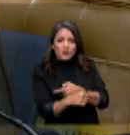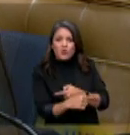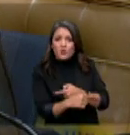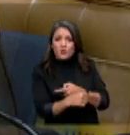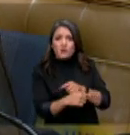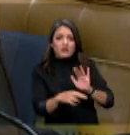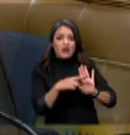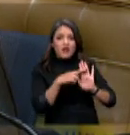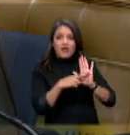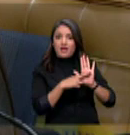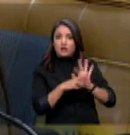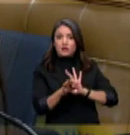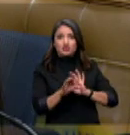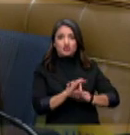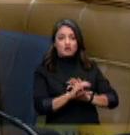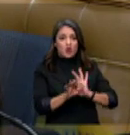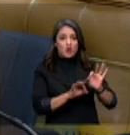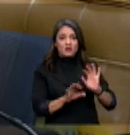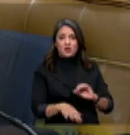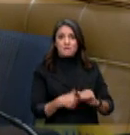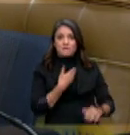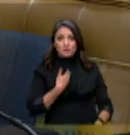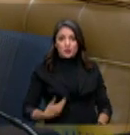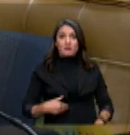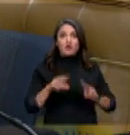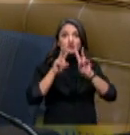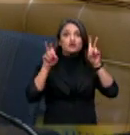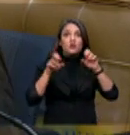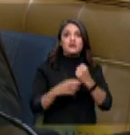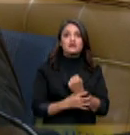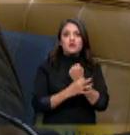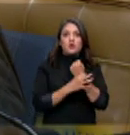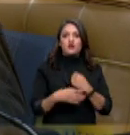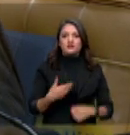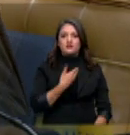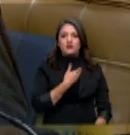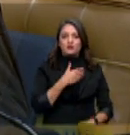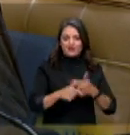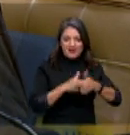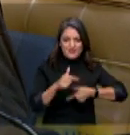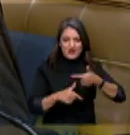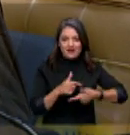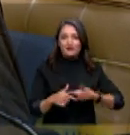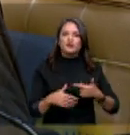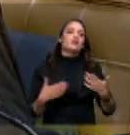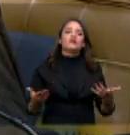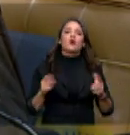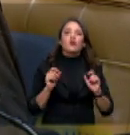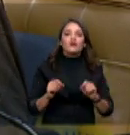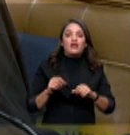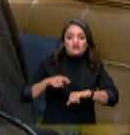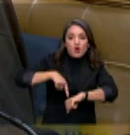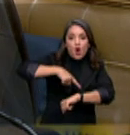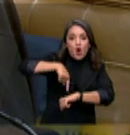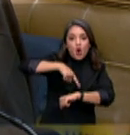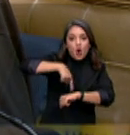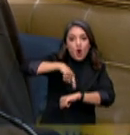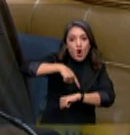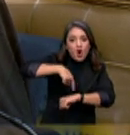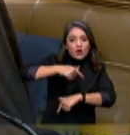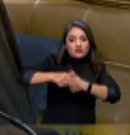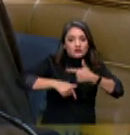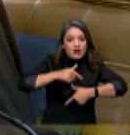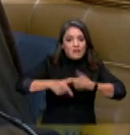ordem pública relativa à segurança do trabalho. E o que está em jogo aqui é a jornada de trabalho de